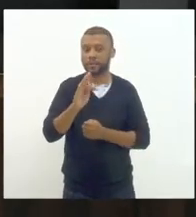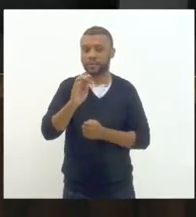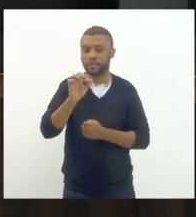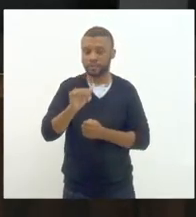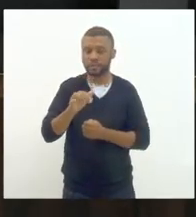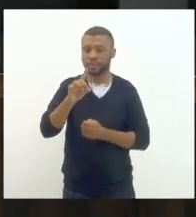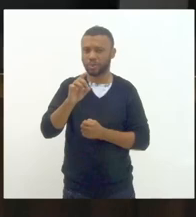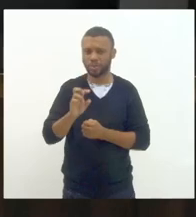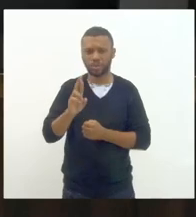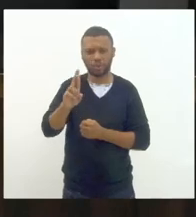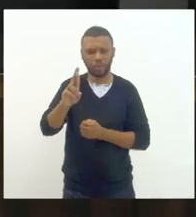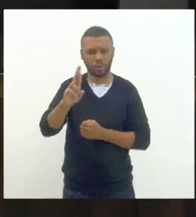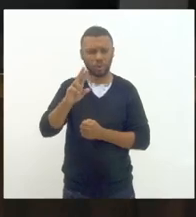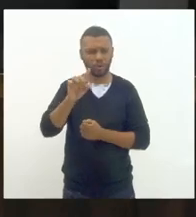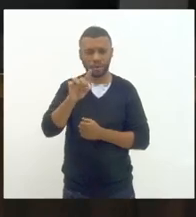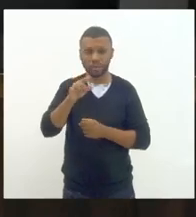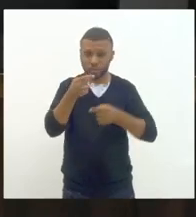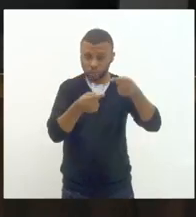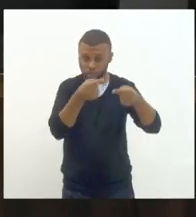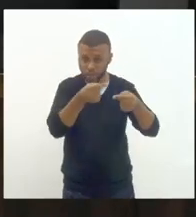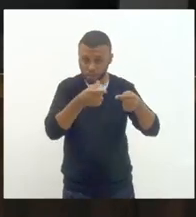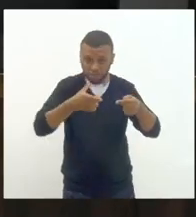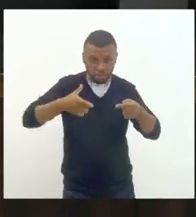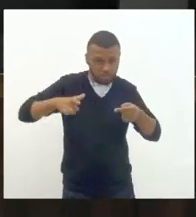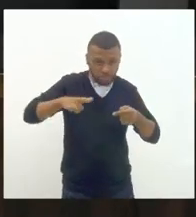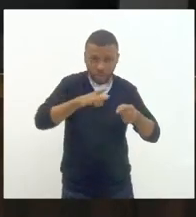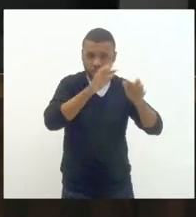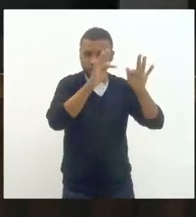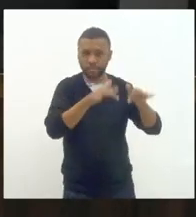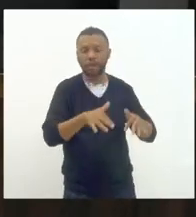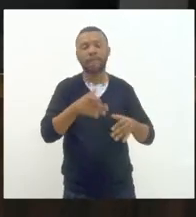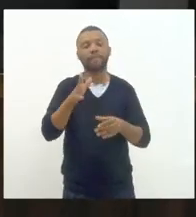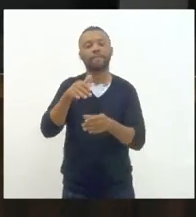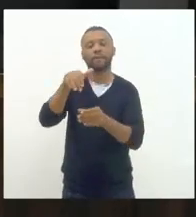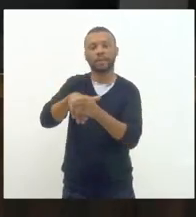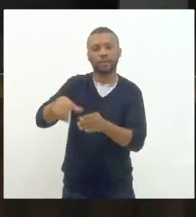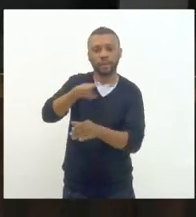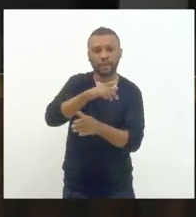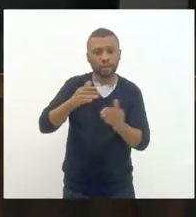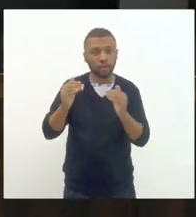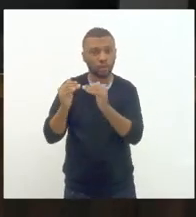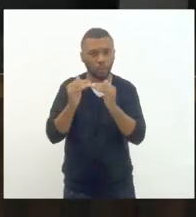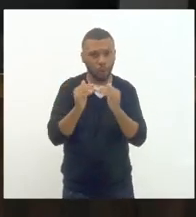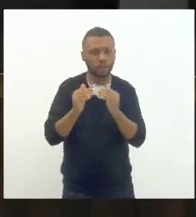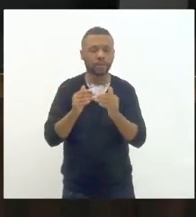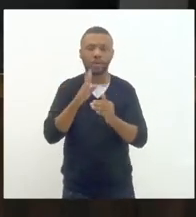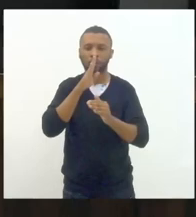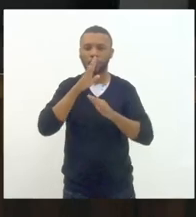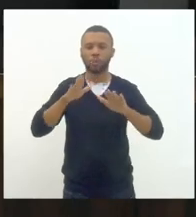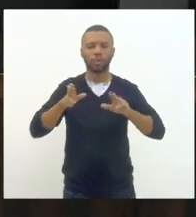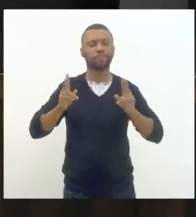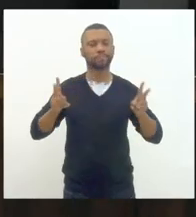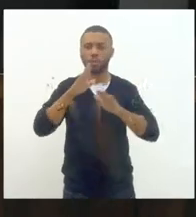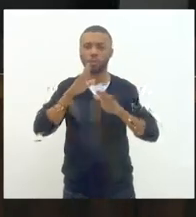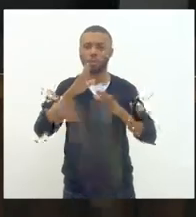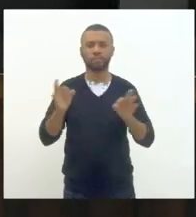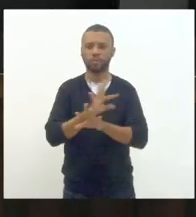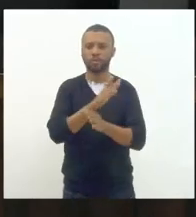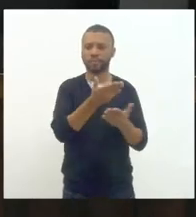providências. Em discussão. Não havendo quem queira discutir, encerrada a discussão. Em votação. Senhores que aprovam, permaneçam como estão. Aprovado, vai